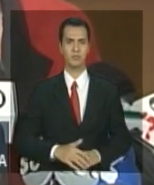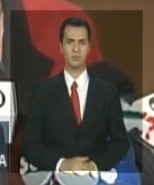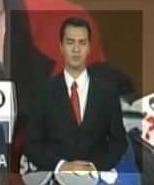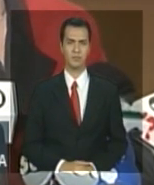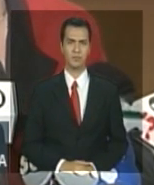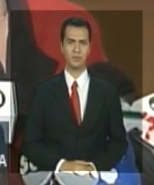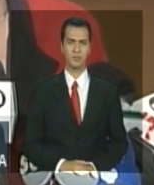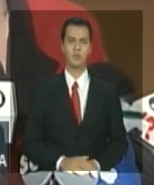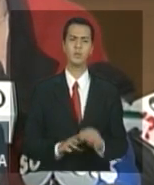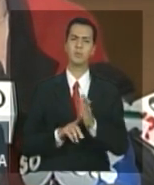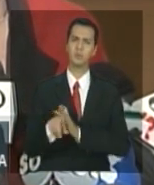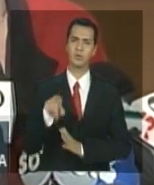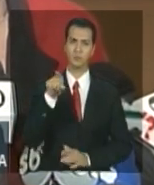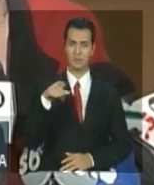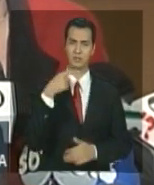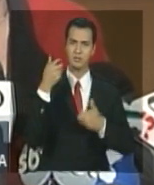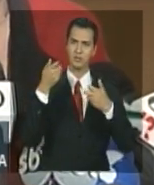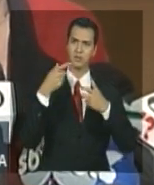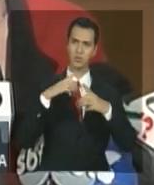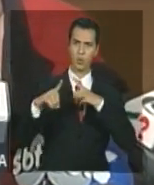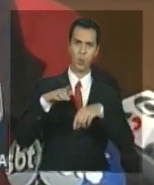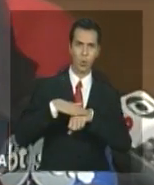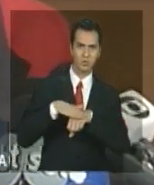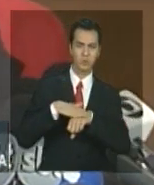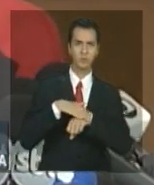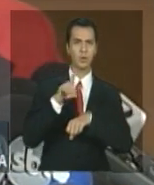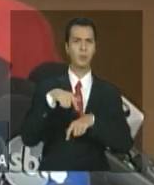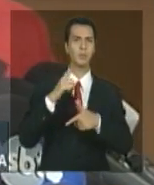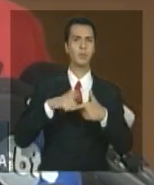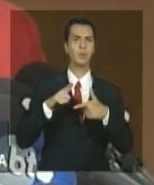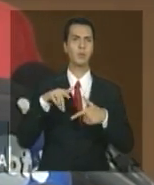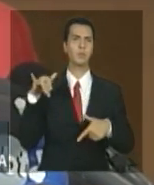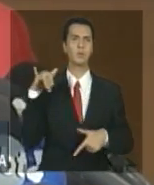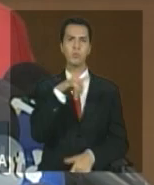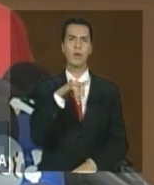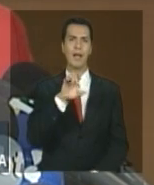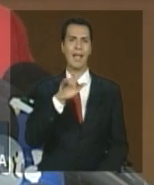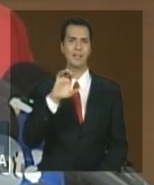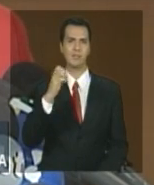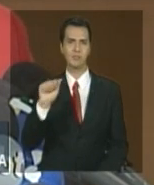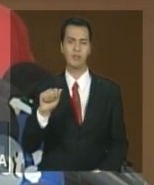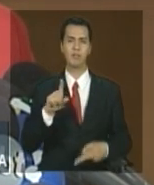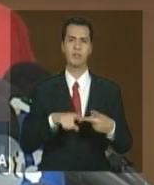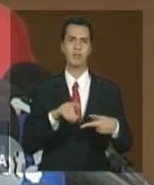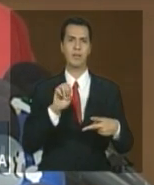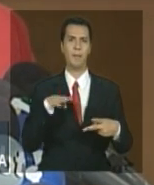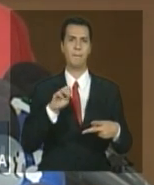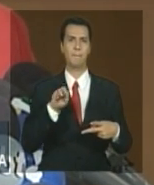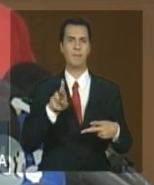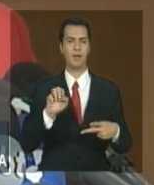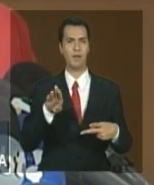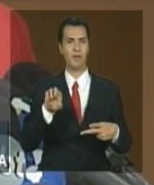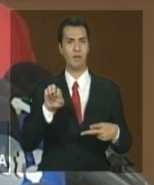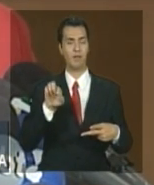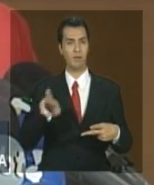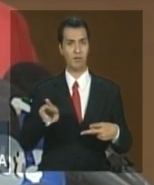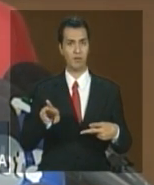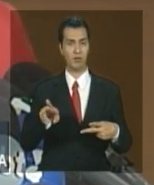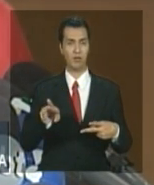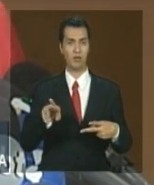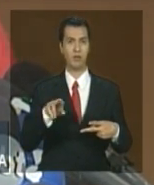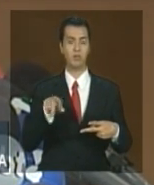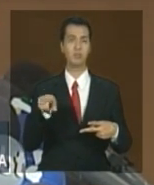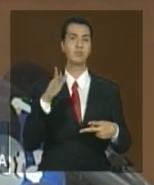lado, dos caças e, por outro lado, o caso da Embraer, que está numa situação que nós sabemos como